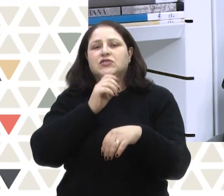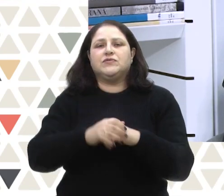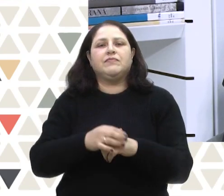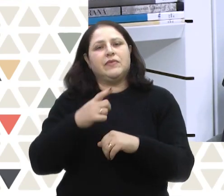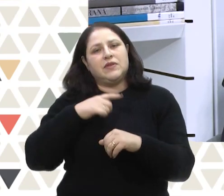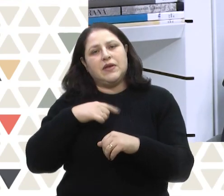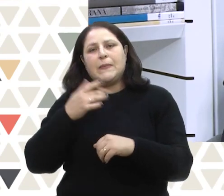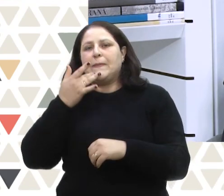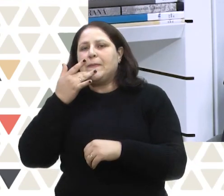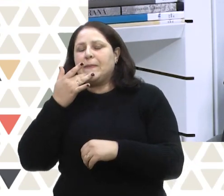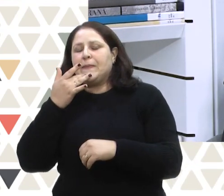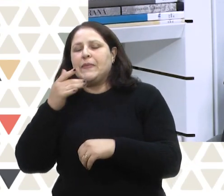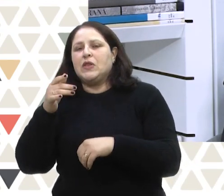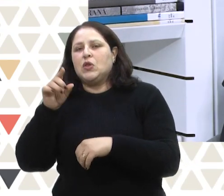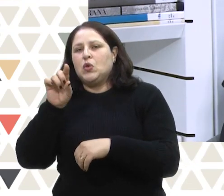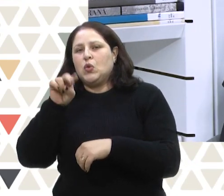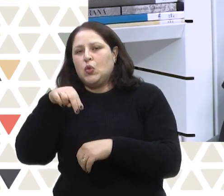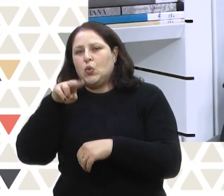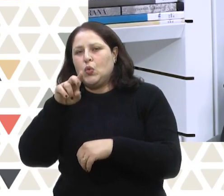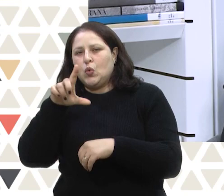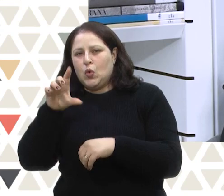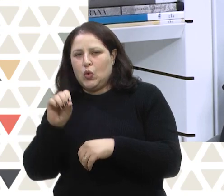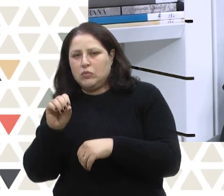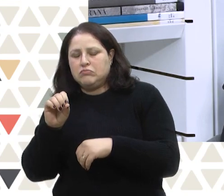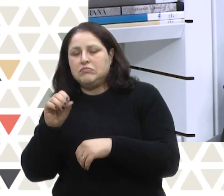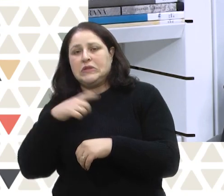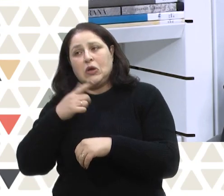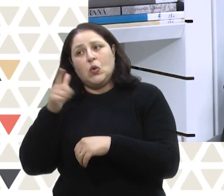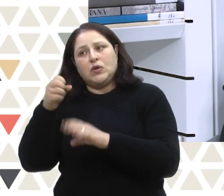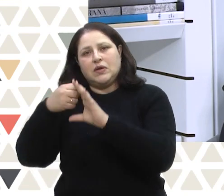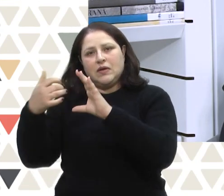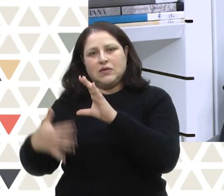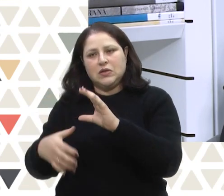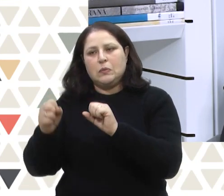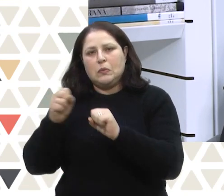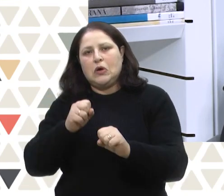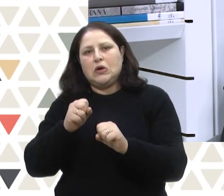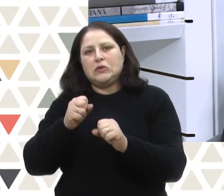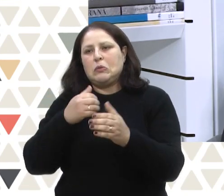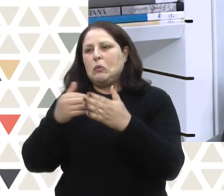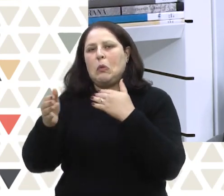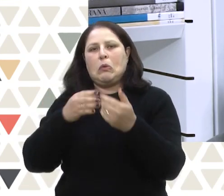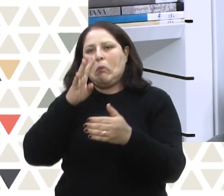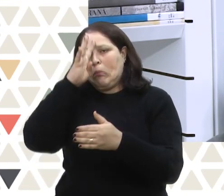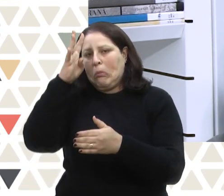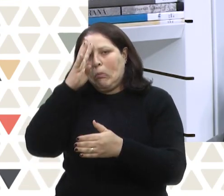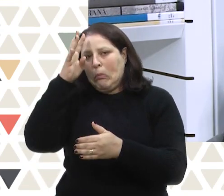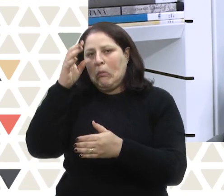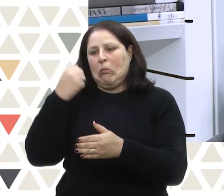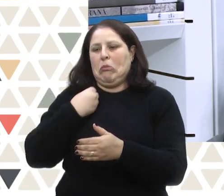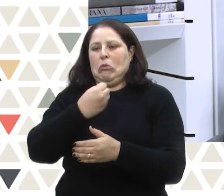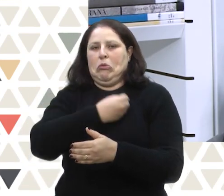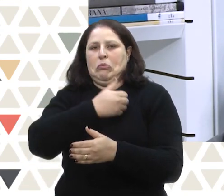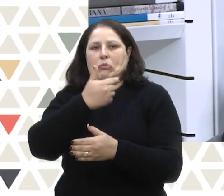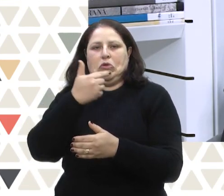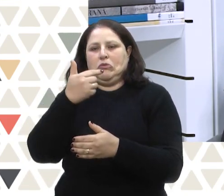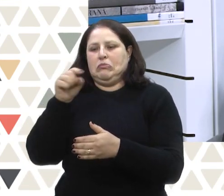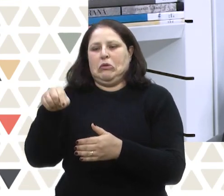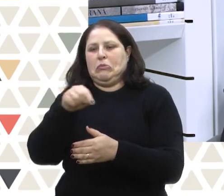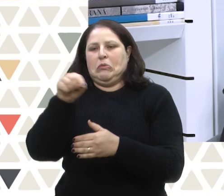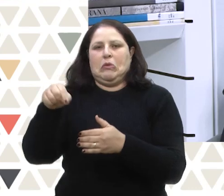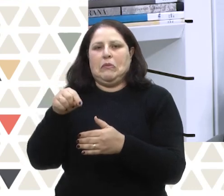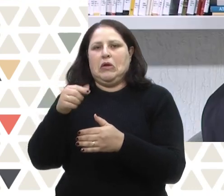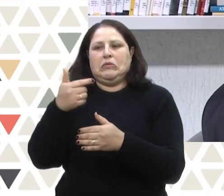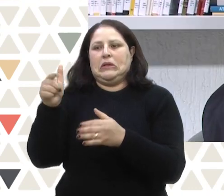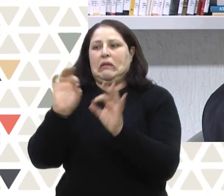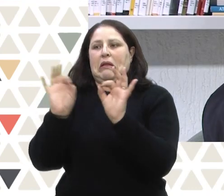ser tanto uma opção de anular efetivamente, digitando um número inexistente na urna eletrônica de uma candidatura